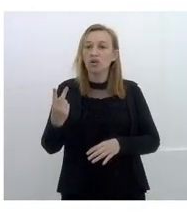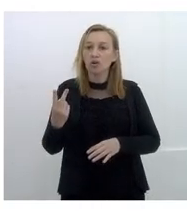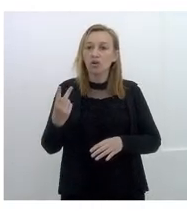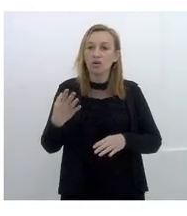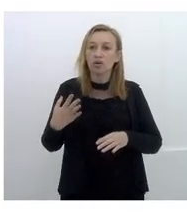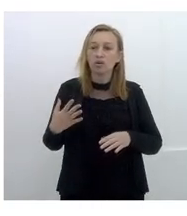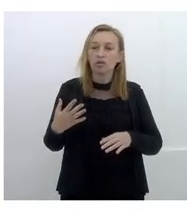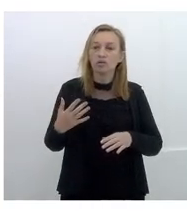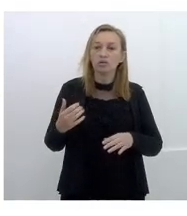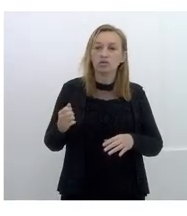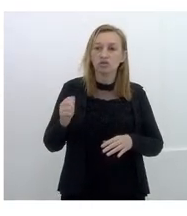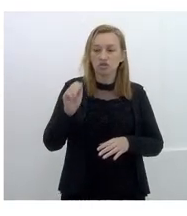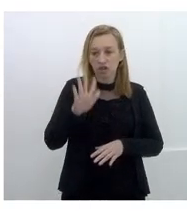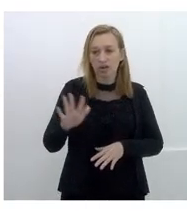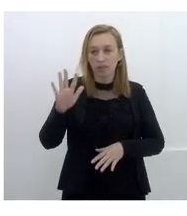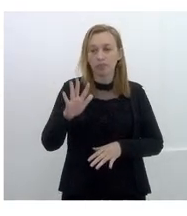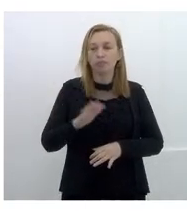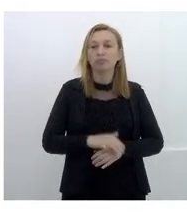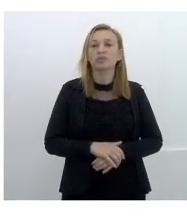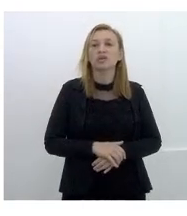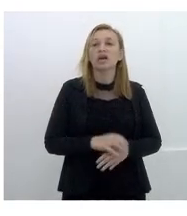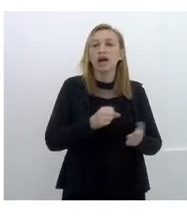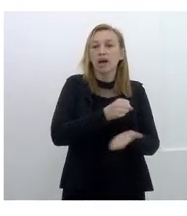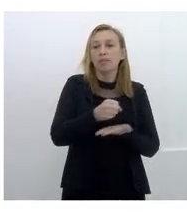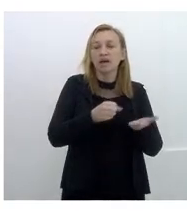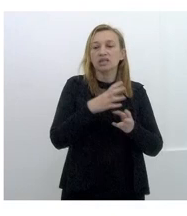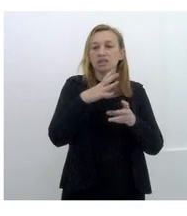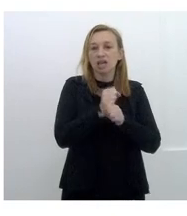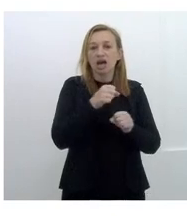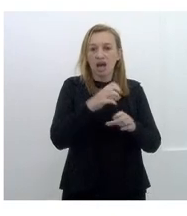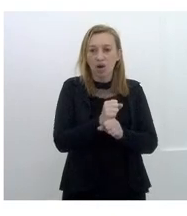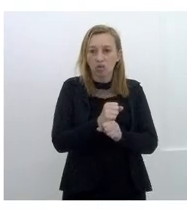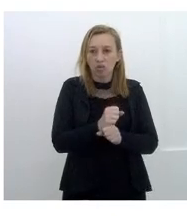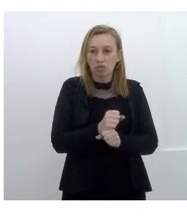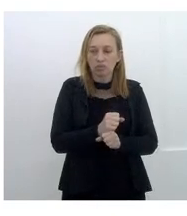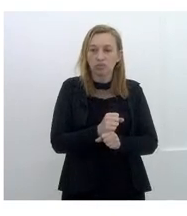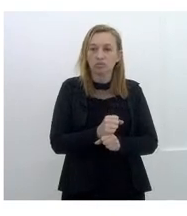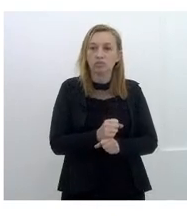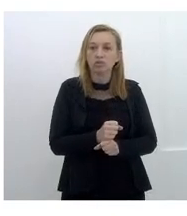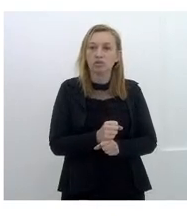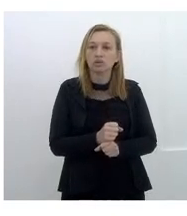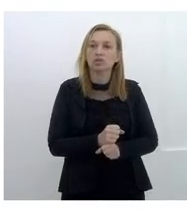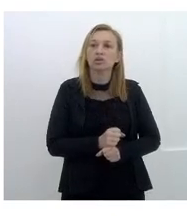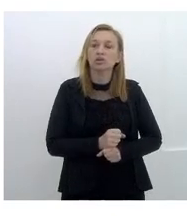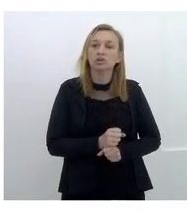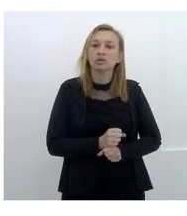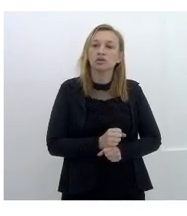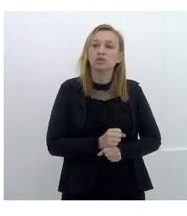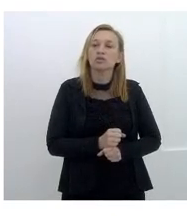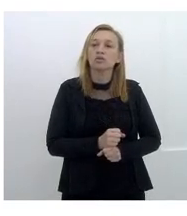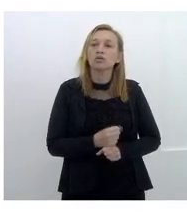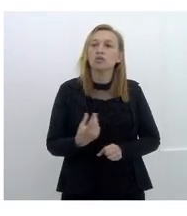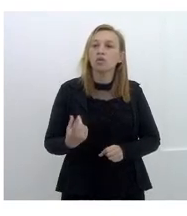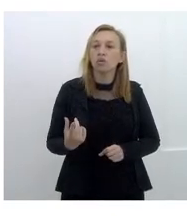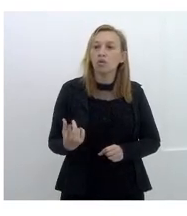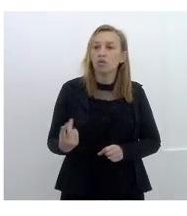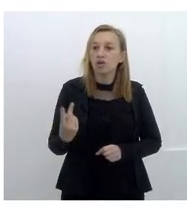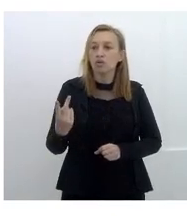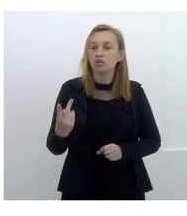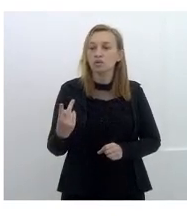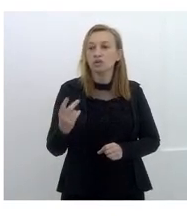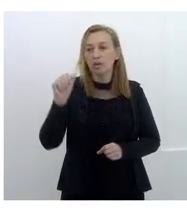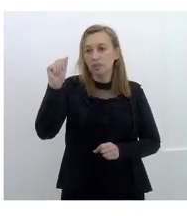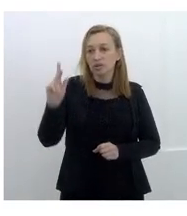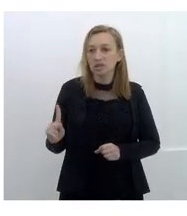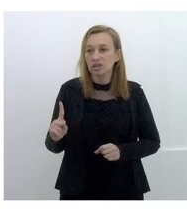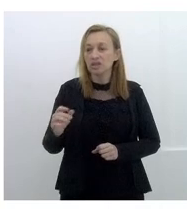teto do regime geral é a base de cálculo ela passa assim é o valor da aposentadoria se o